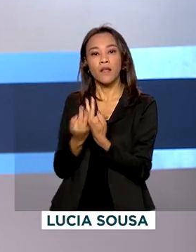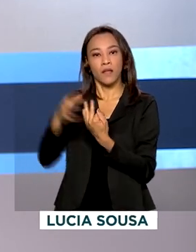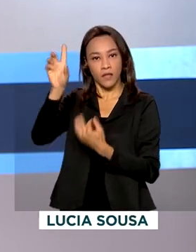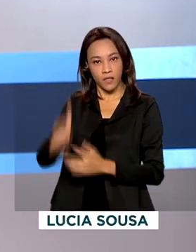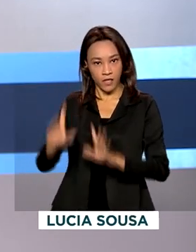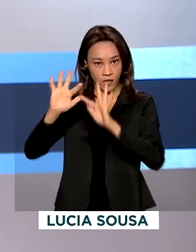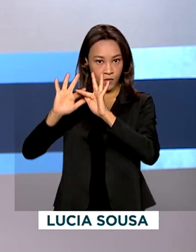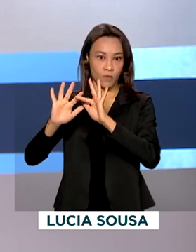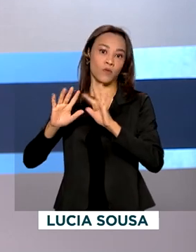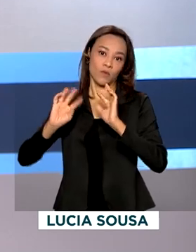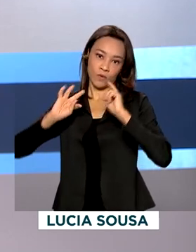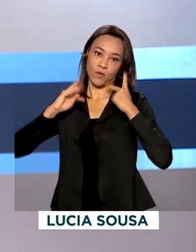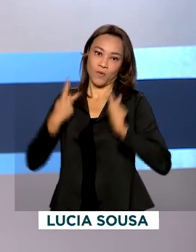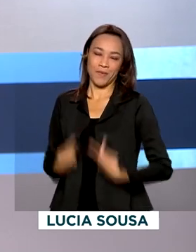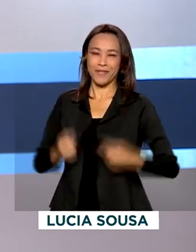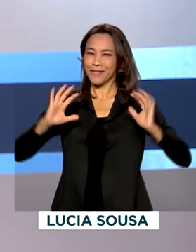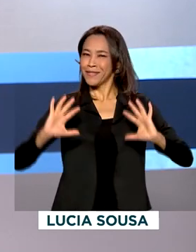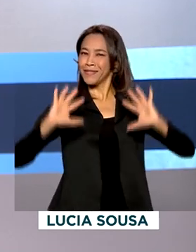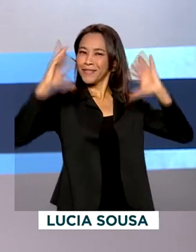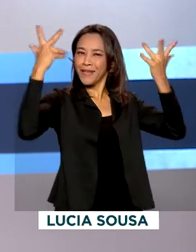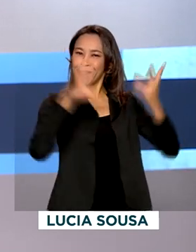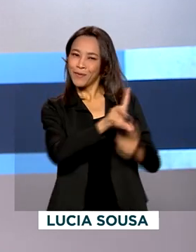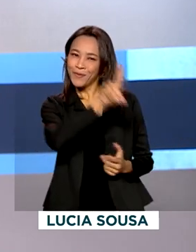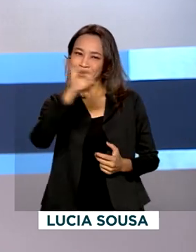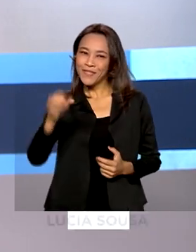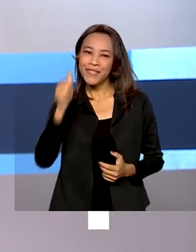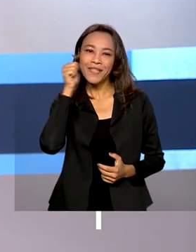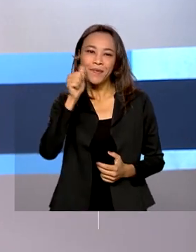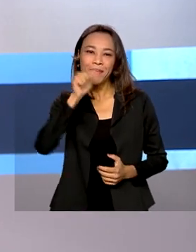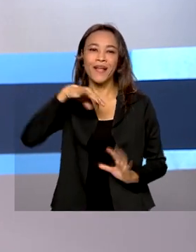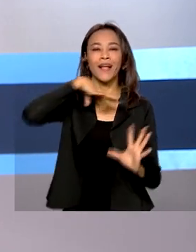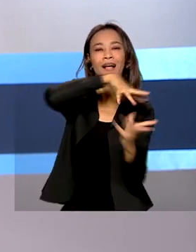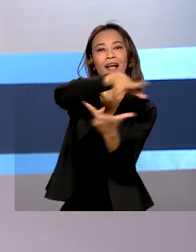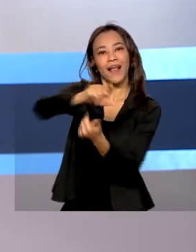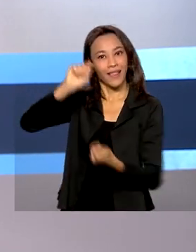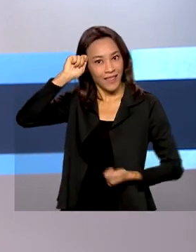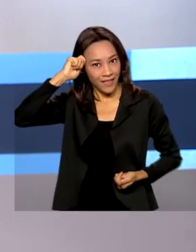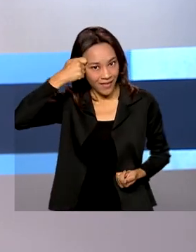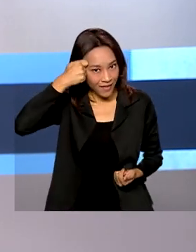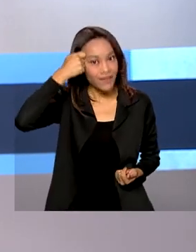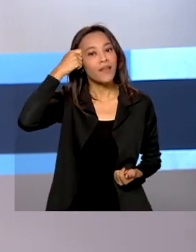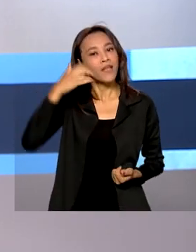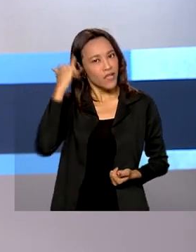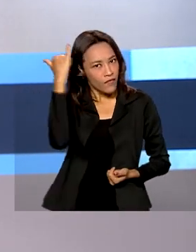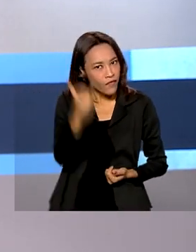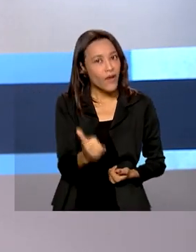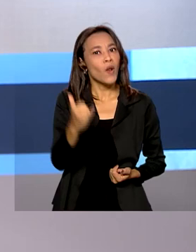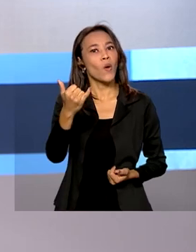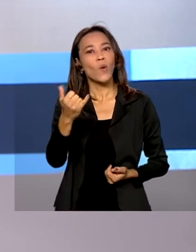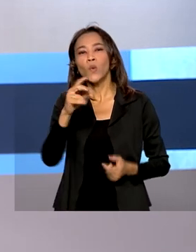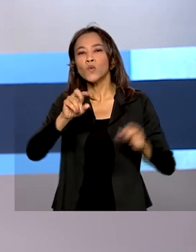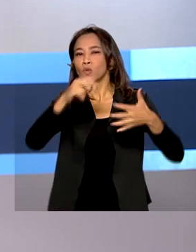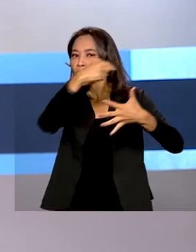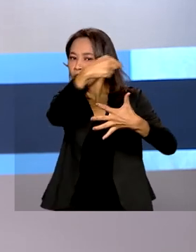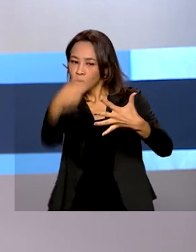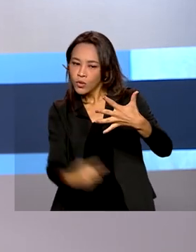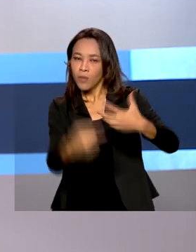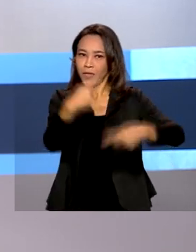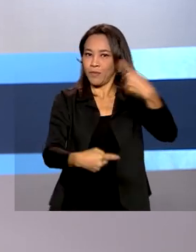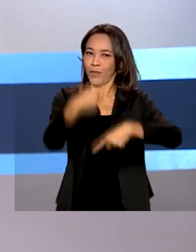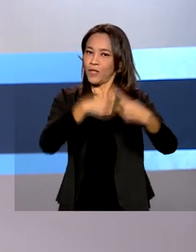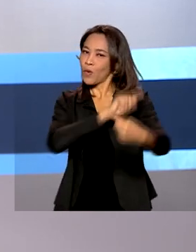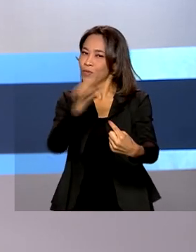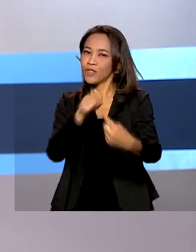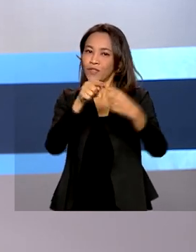celebrou o dia internacional da mulher negra latino-americana e destacou as políticas públicas desenvolvidas para promoção